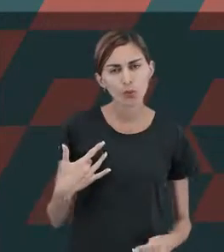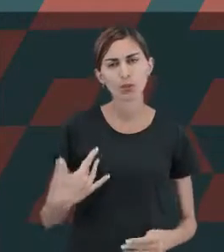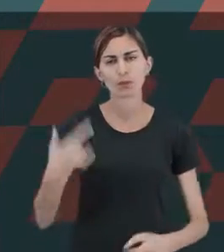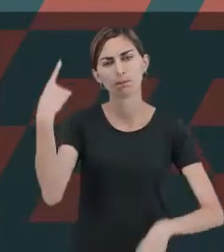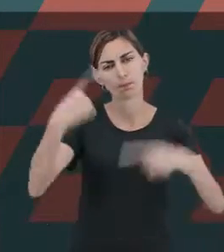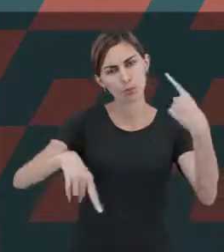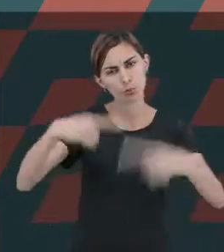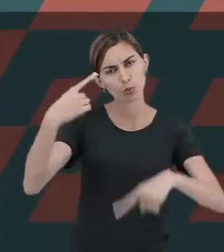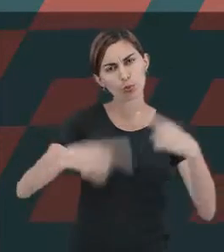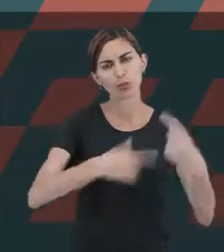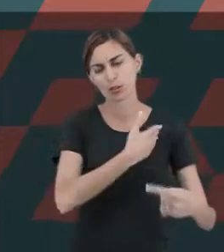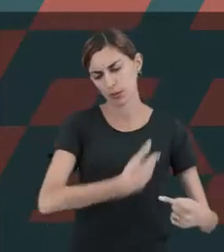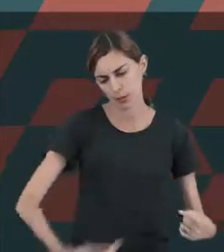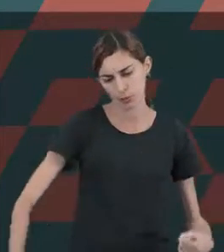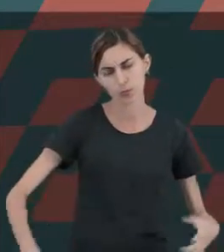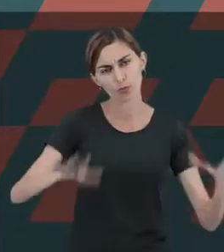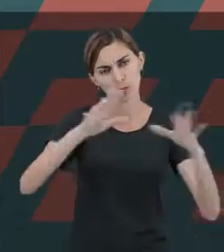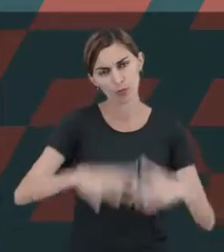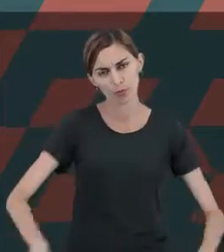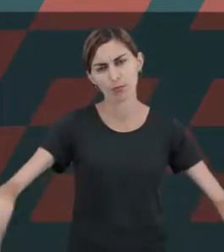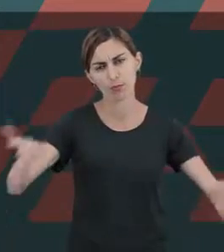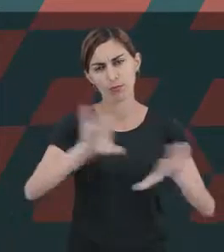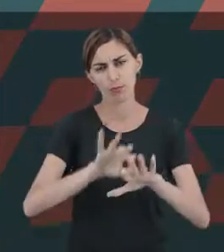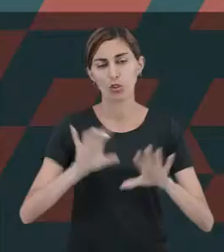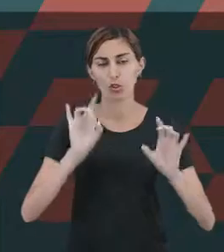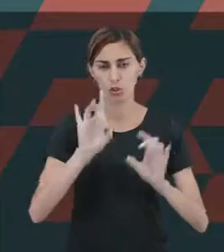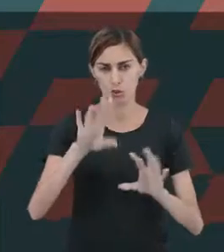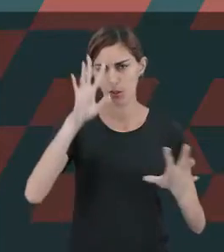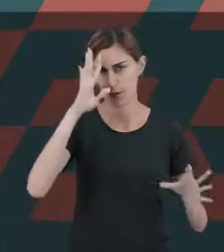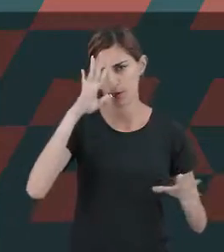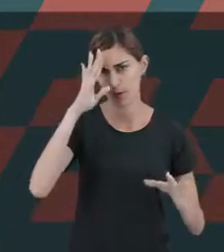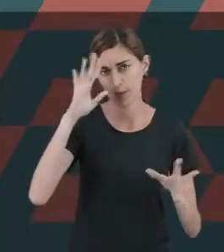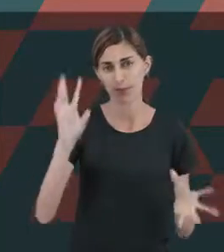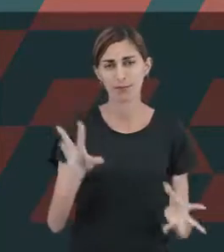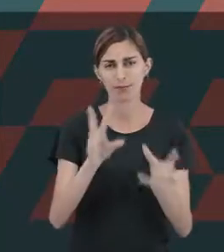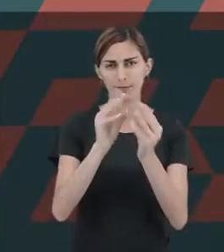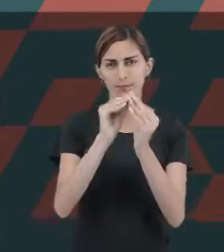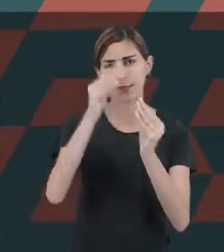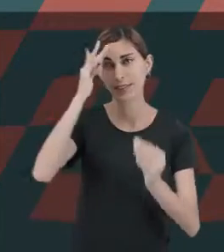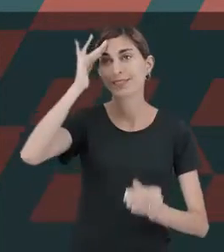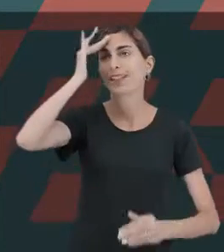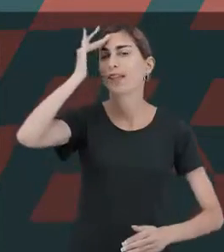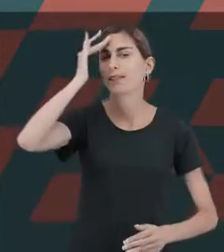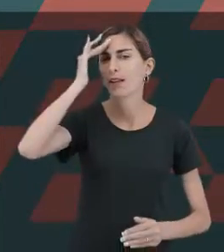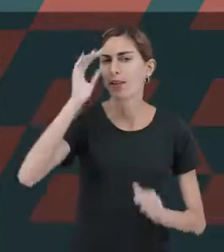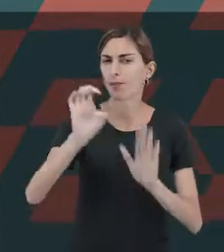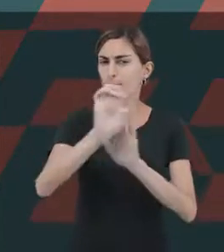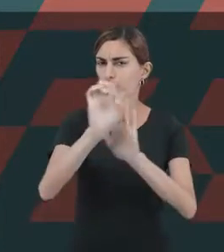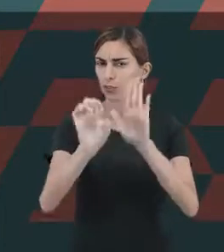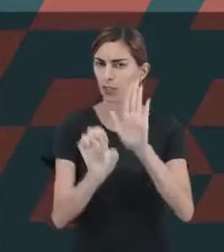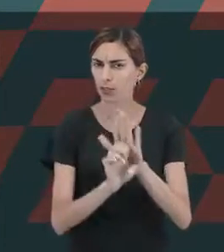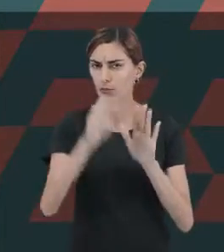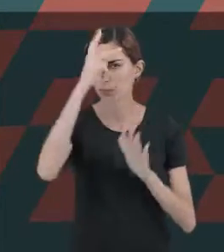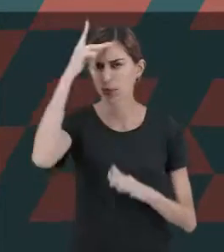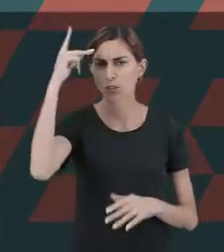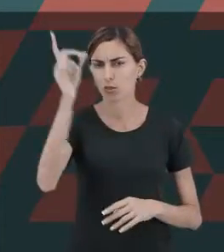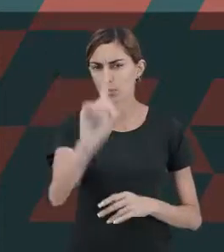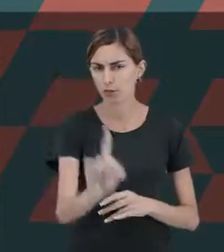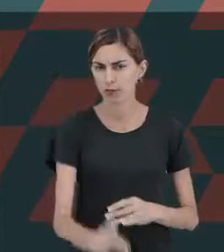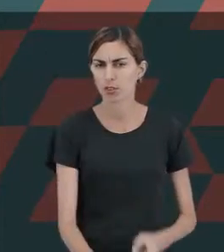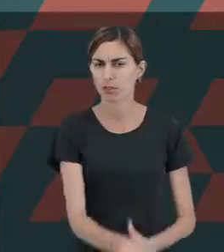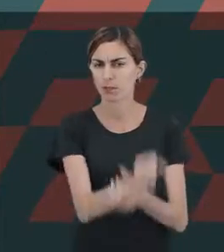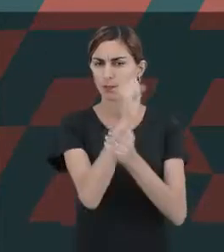e políticas públicas em geral. Então, só para a gente ter um norte maior, o Estatuto da Pessoa com Deficiência